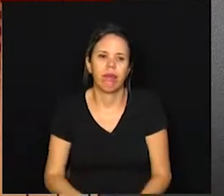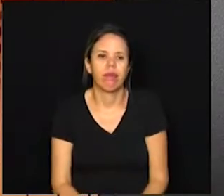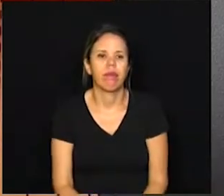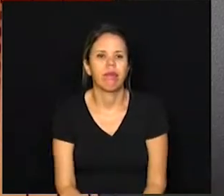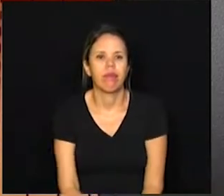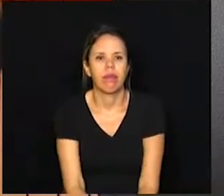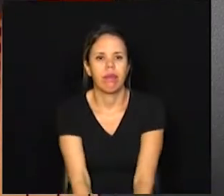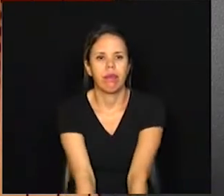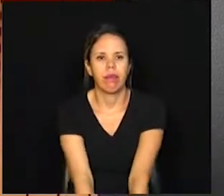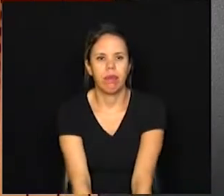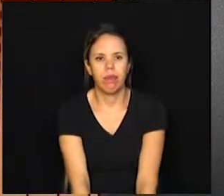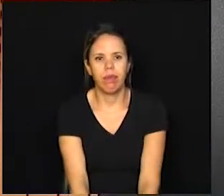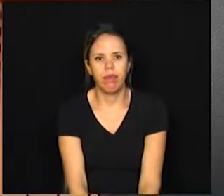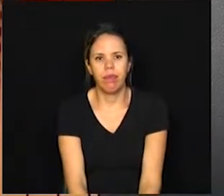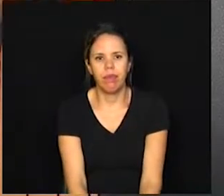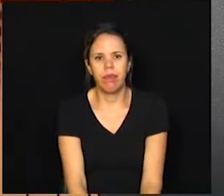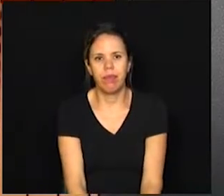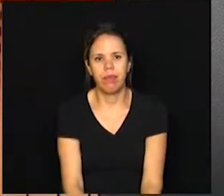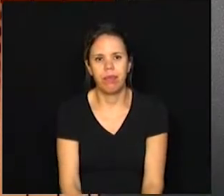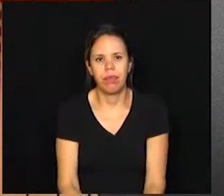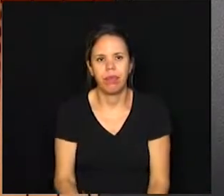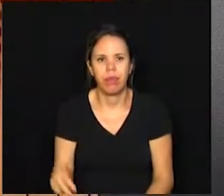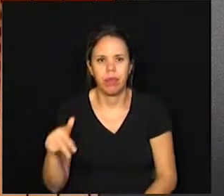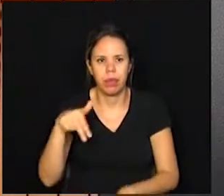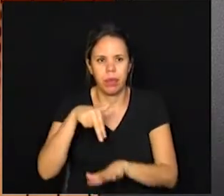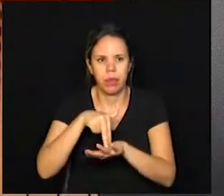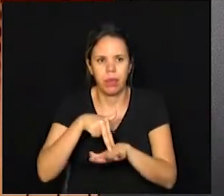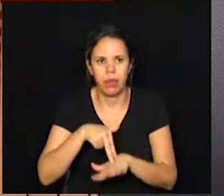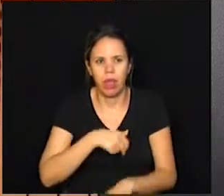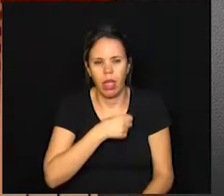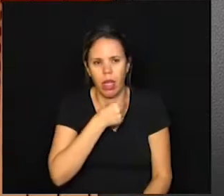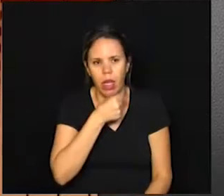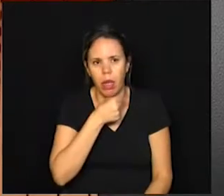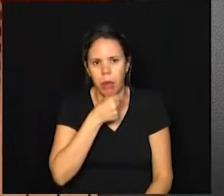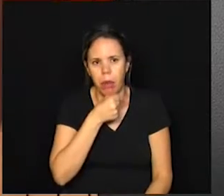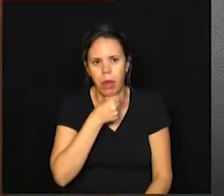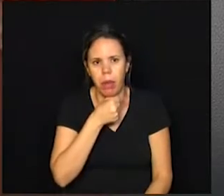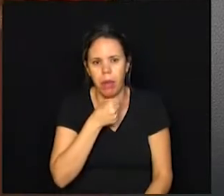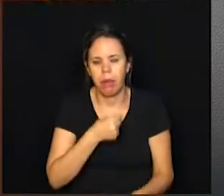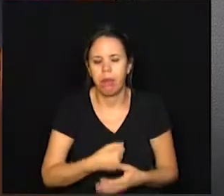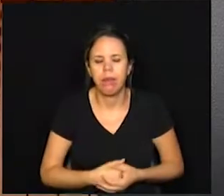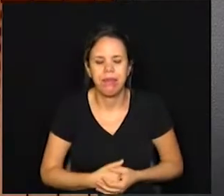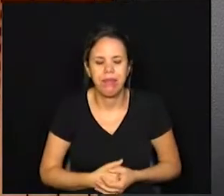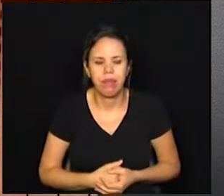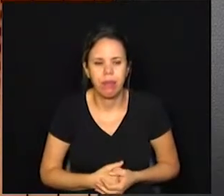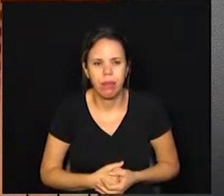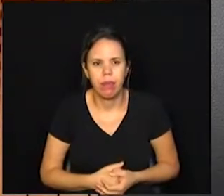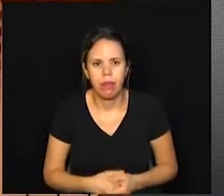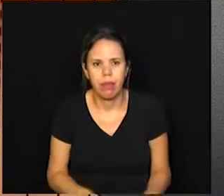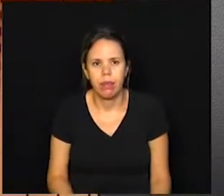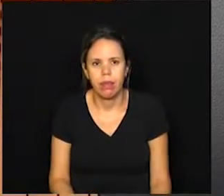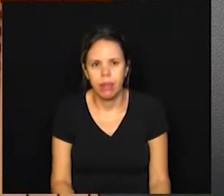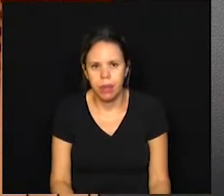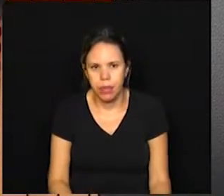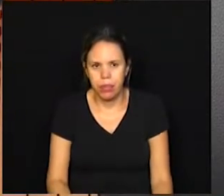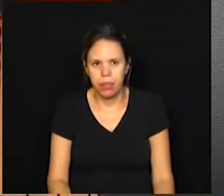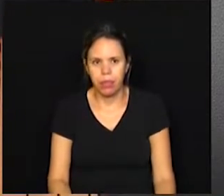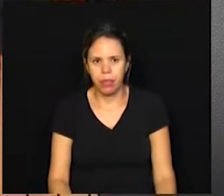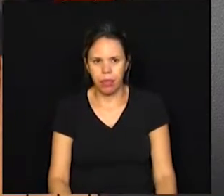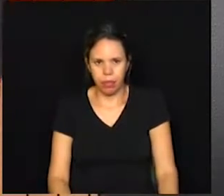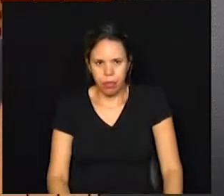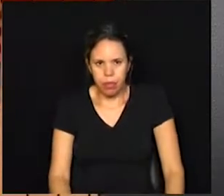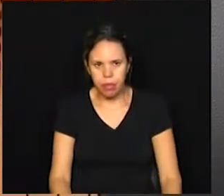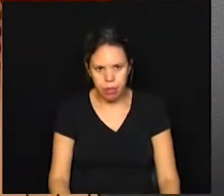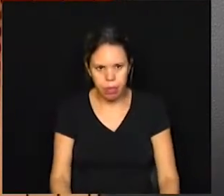Ítalo Hamilton Barioni, que vai utilizar a tribuna Biléu Soares para falar. E, nesse caso, ele